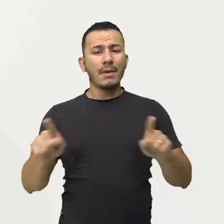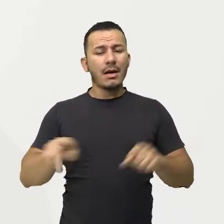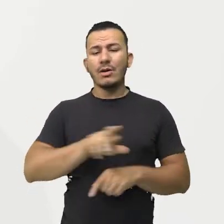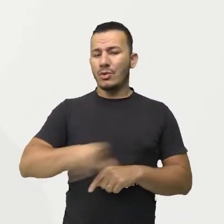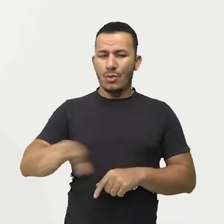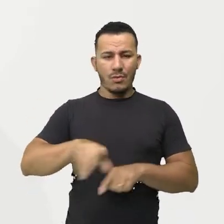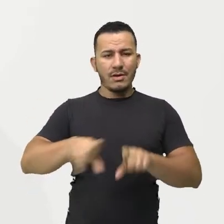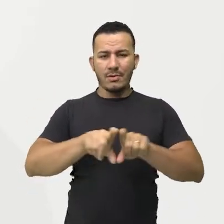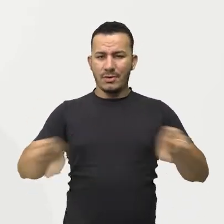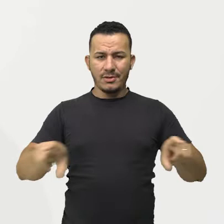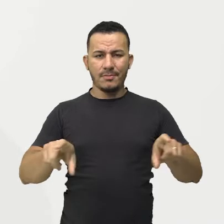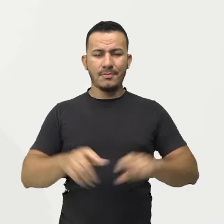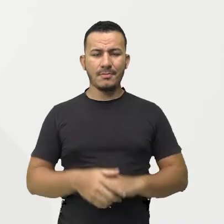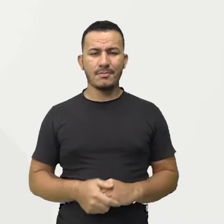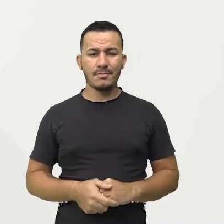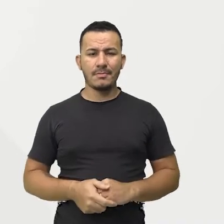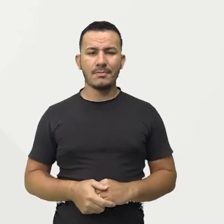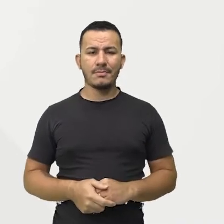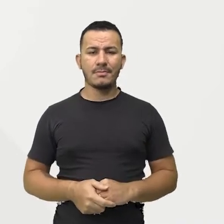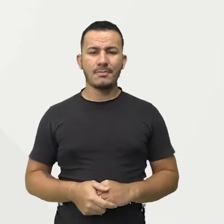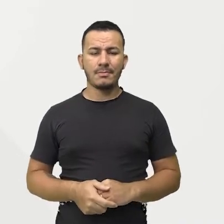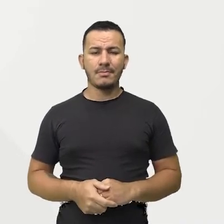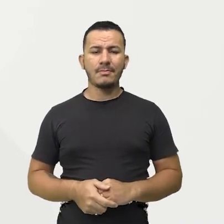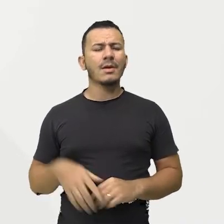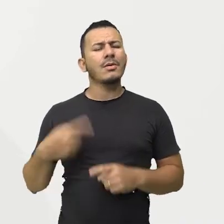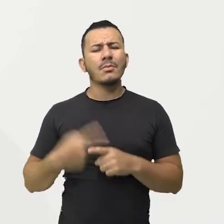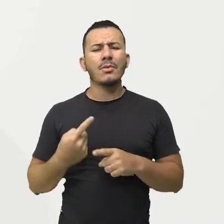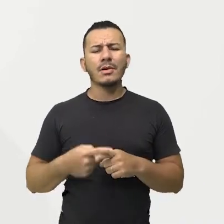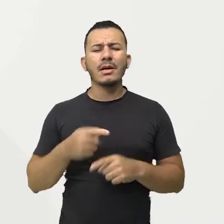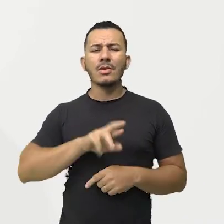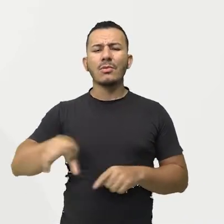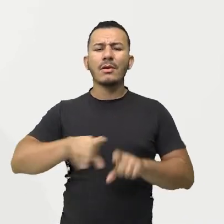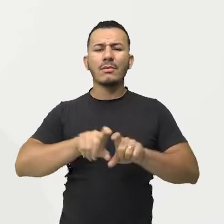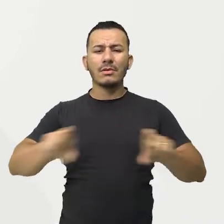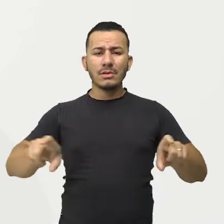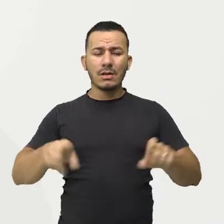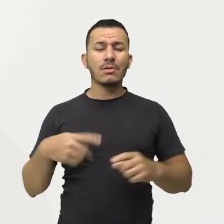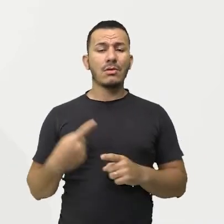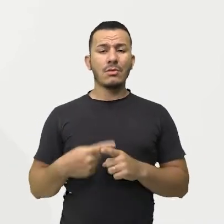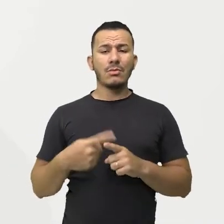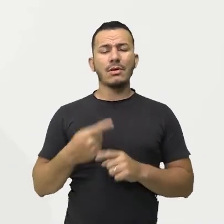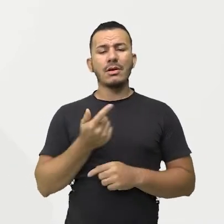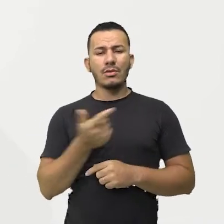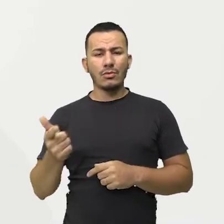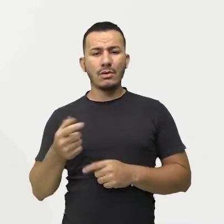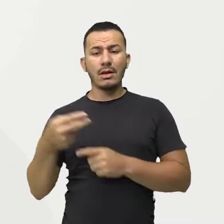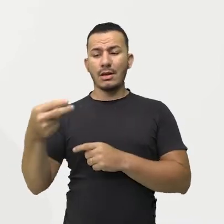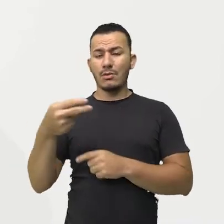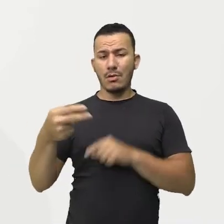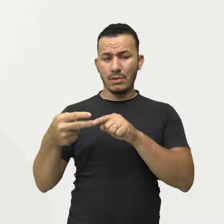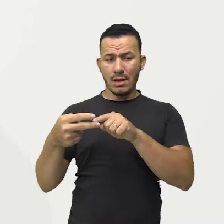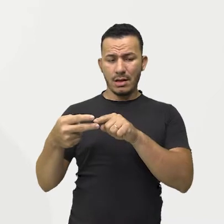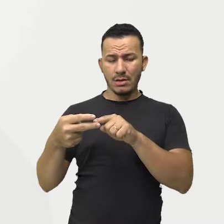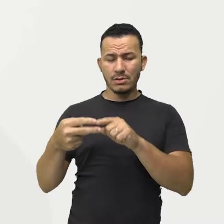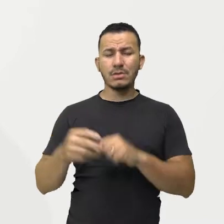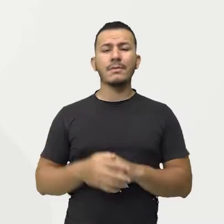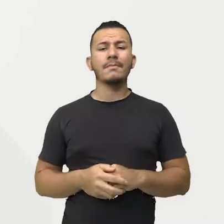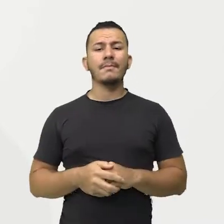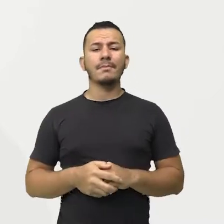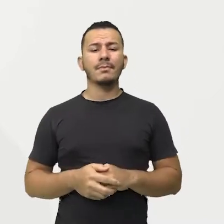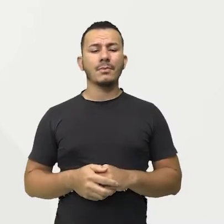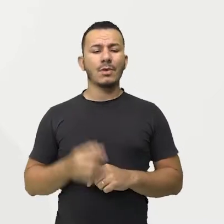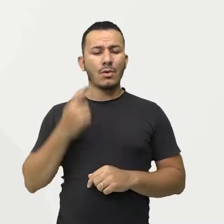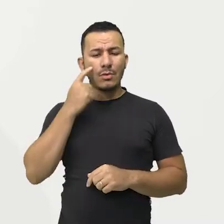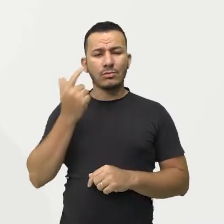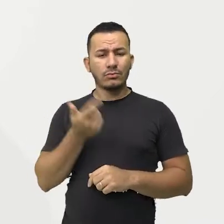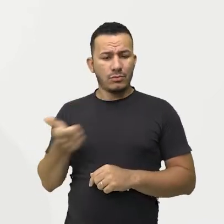uma equação. Não é uma equação porque não tem sinal de igualdade. Também, olha